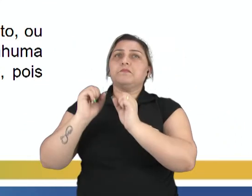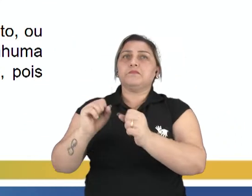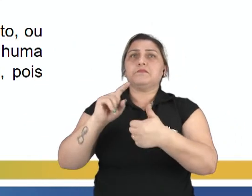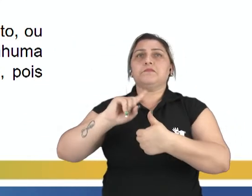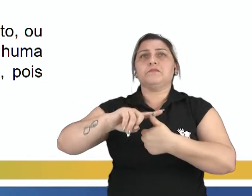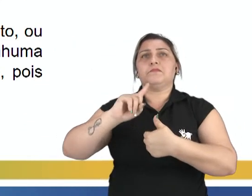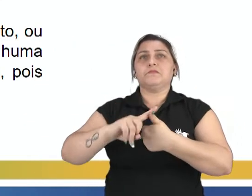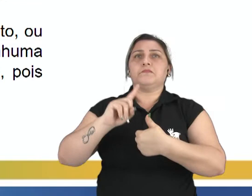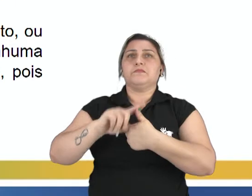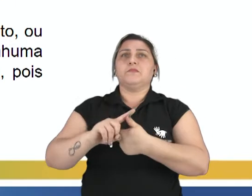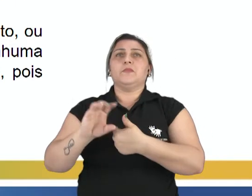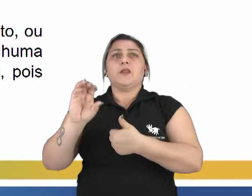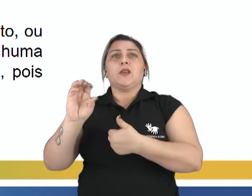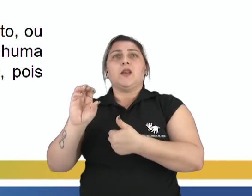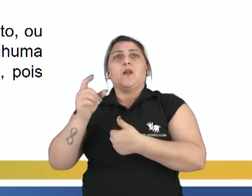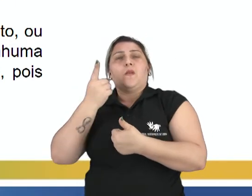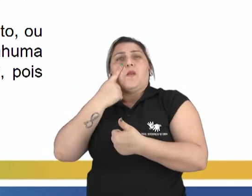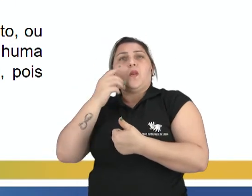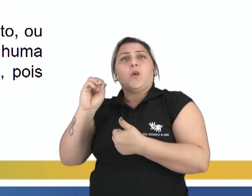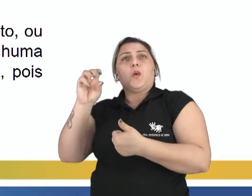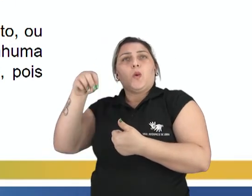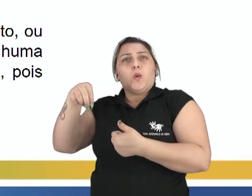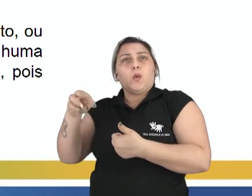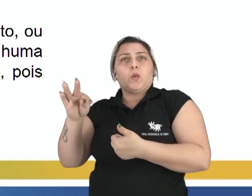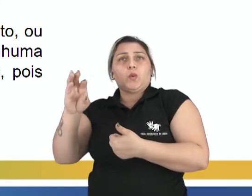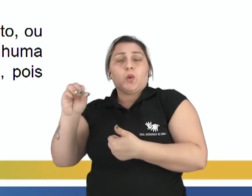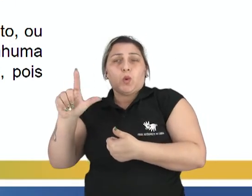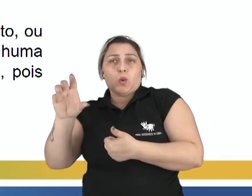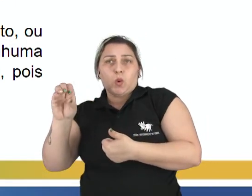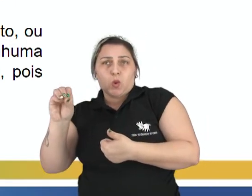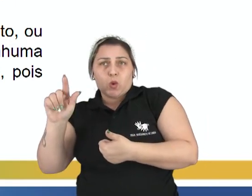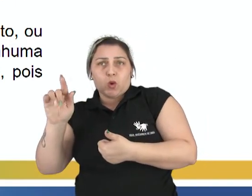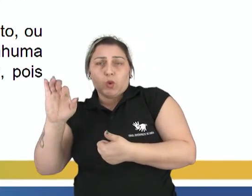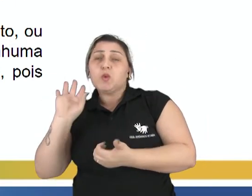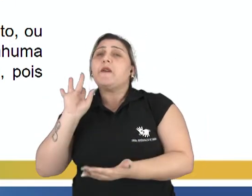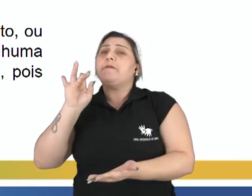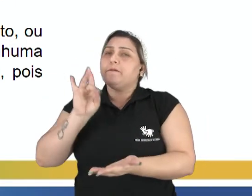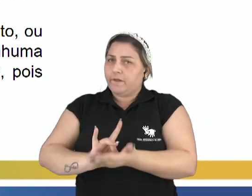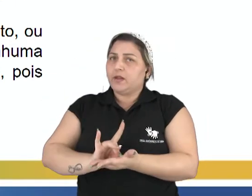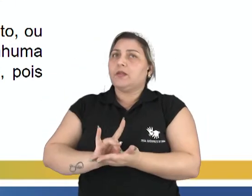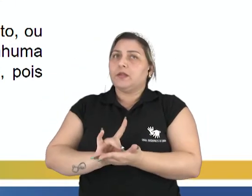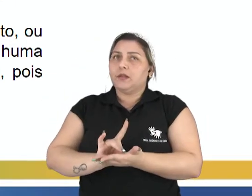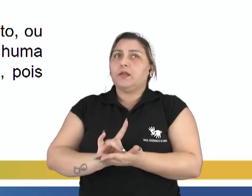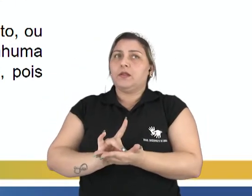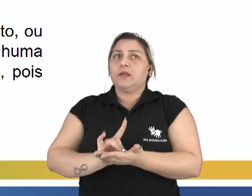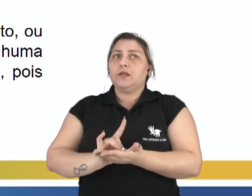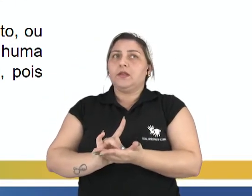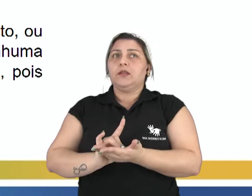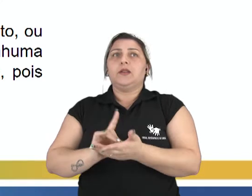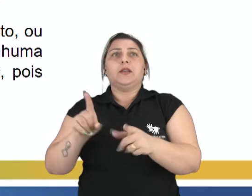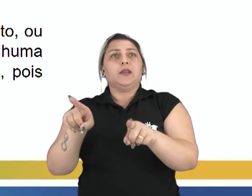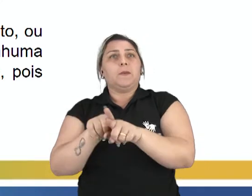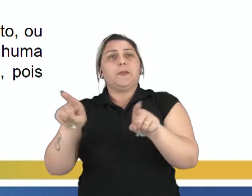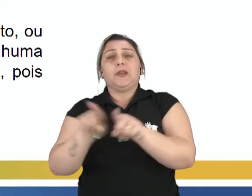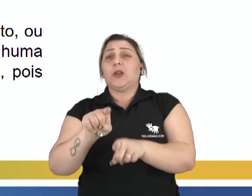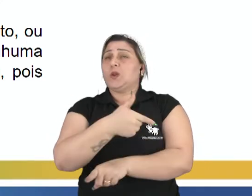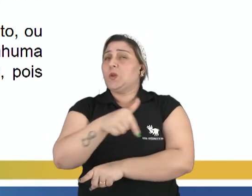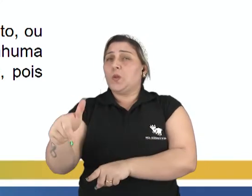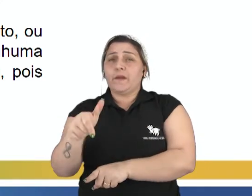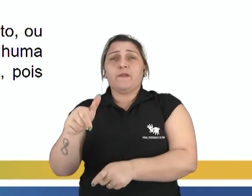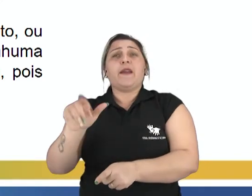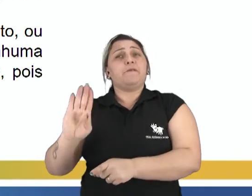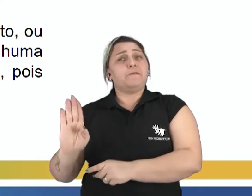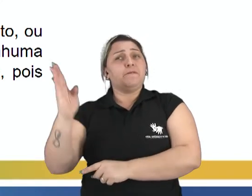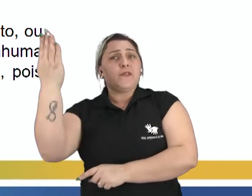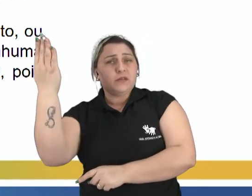ser definidos tanto do ponto de vista ontológico, ou seja, daquilo que existe, da realidade em si, como também do ponto de